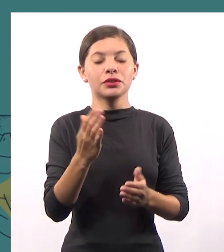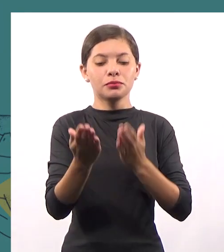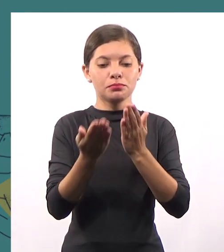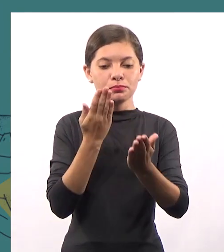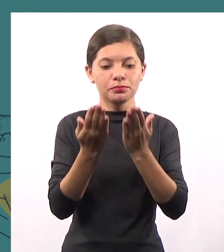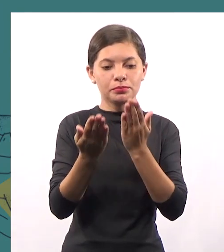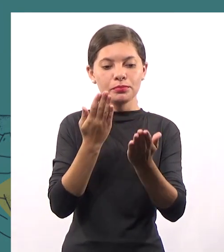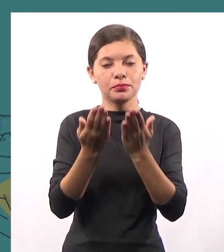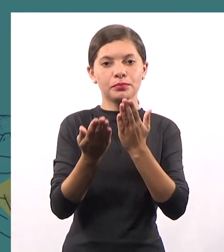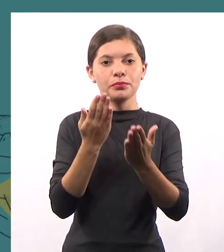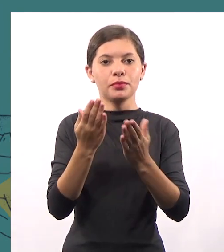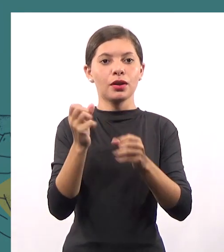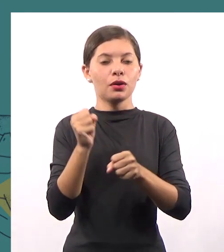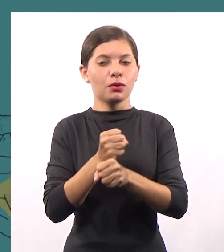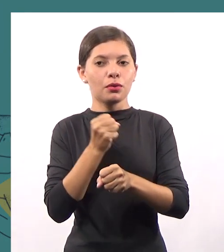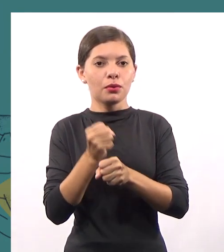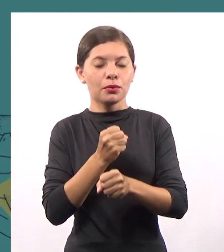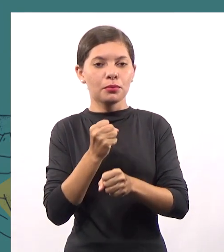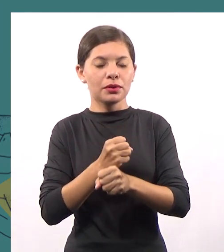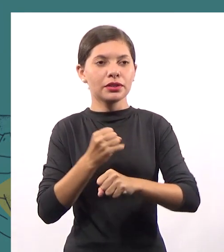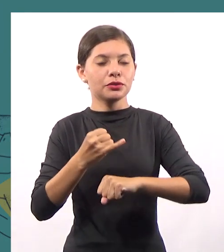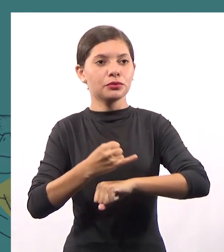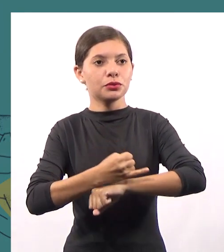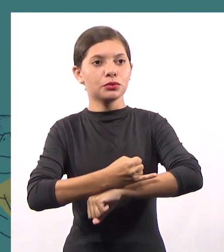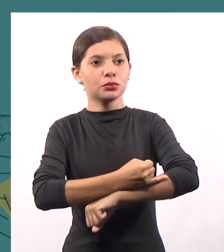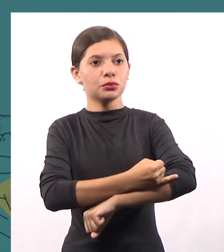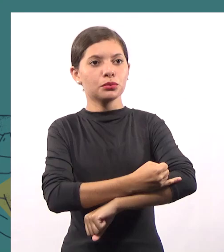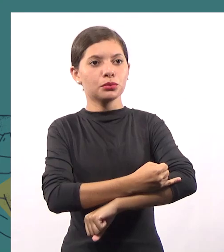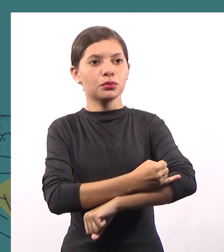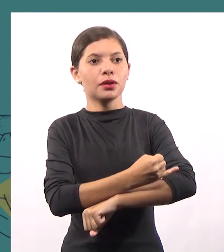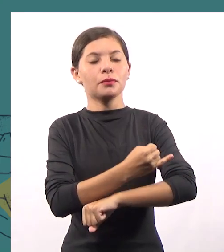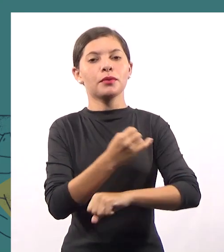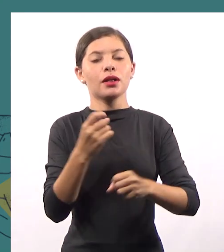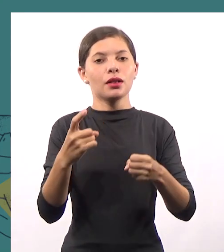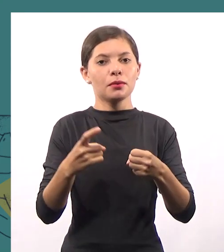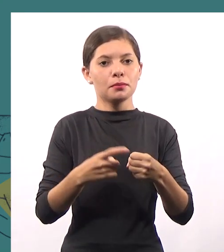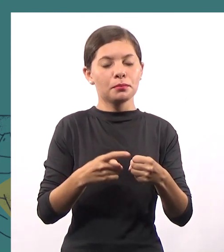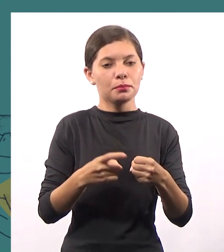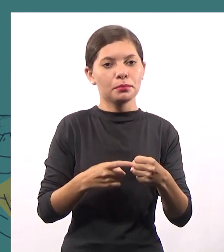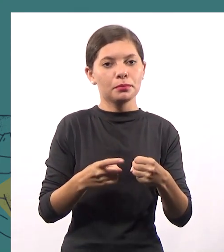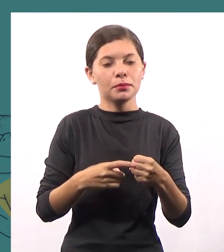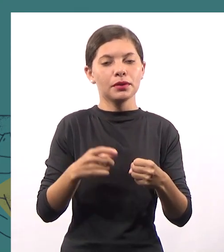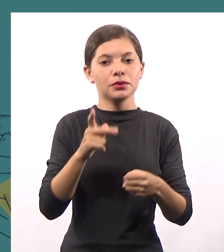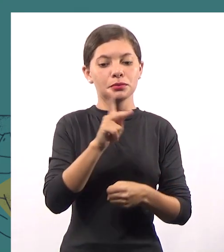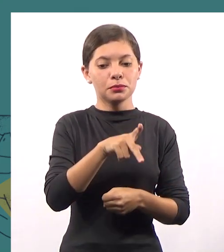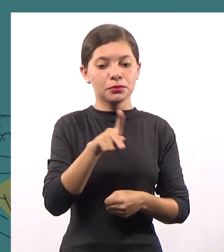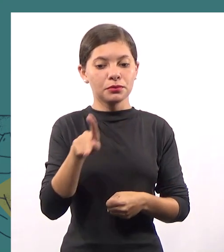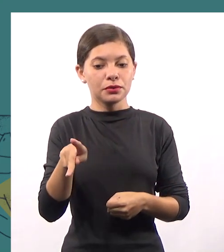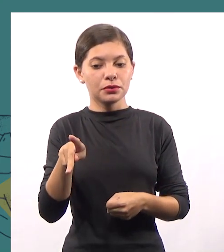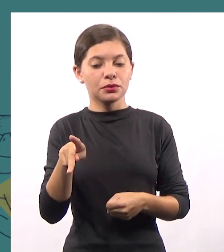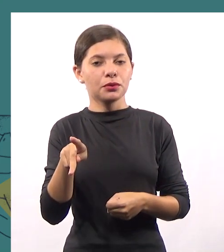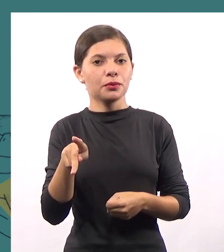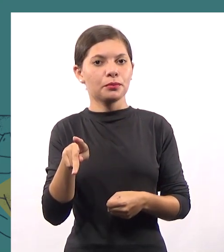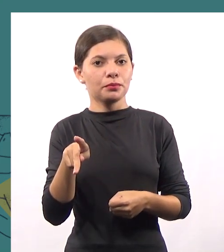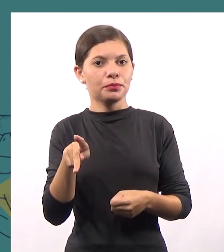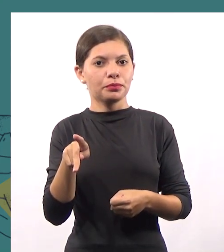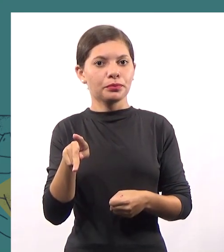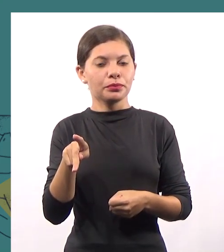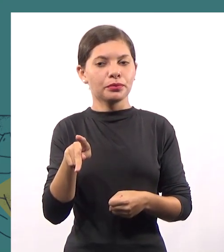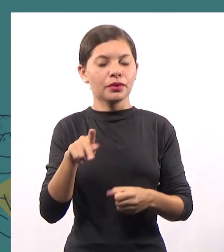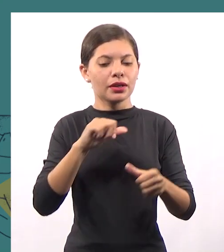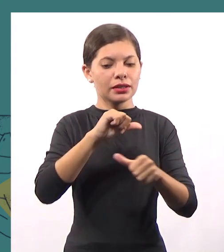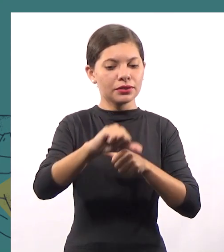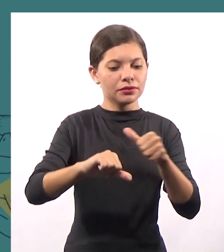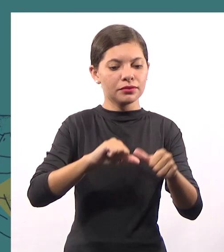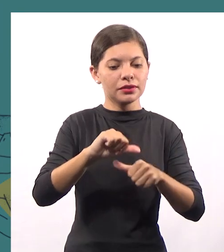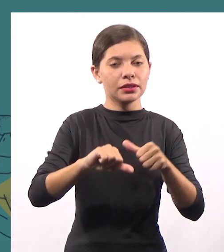assistência psicoterapêutica, nem em obras de infraestrutura, nem assistência médica, nem em professor em desvio de função. Mas